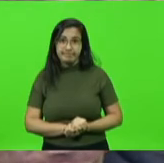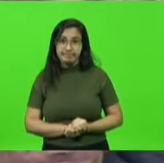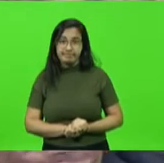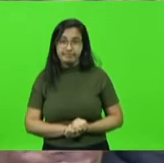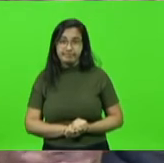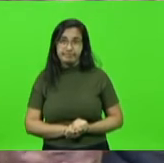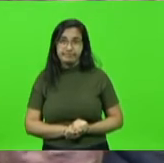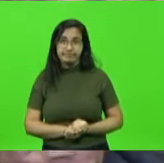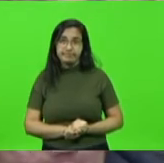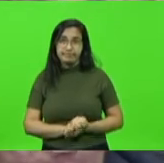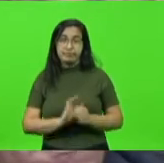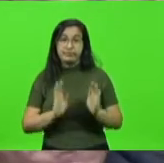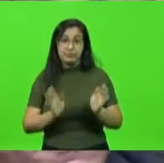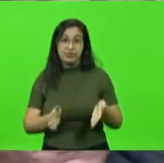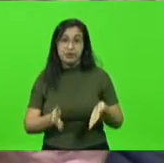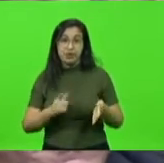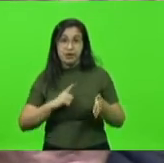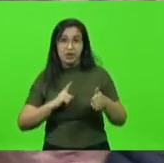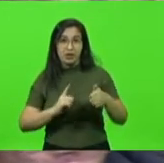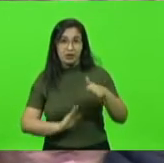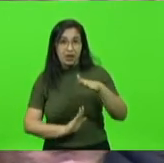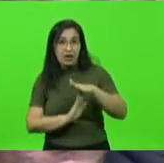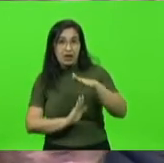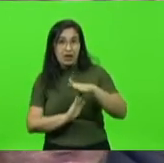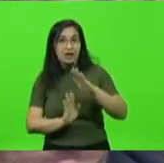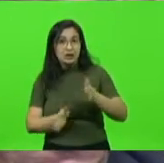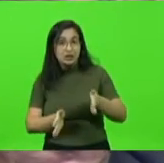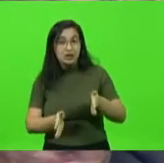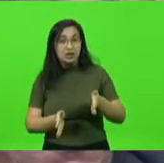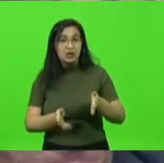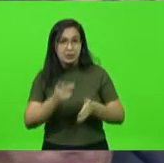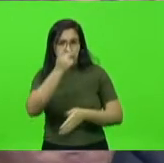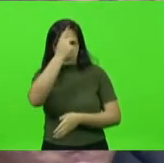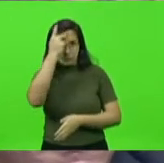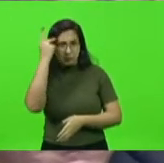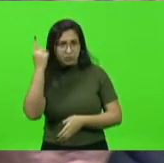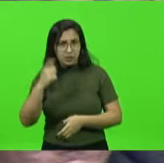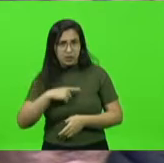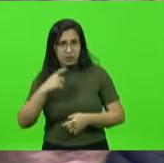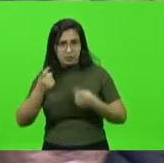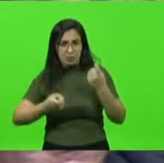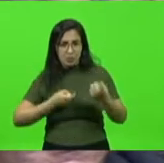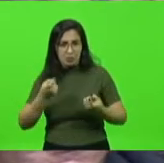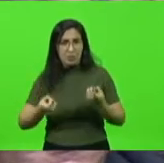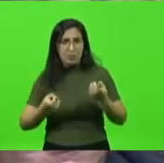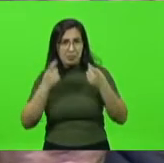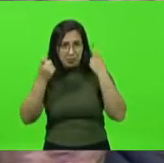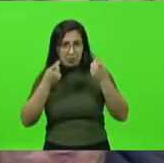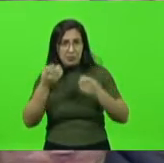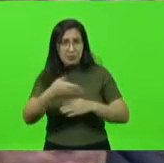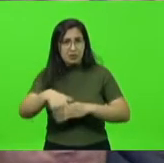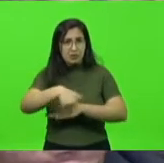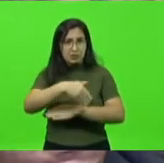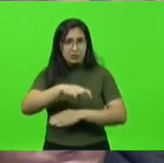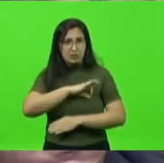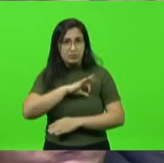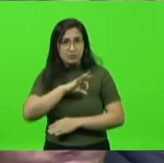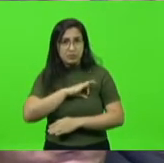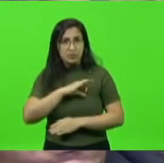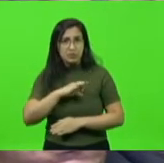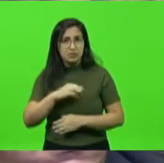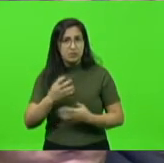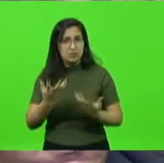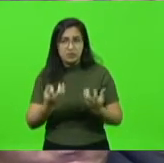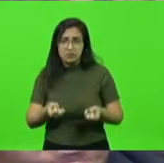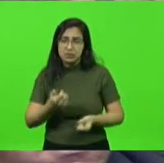Simplesmente isso, já chegou lá, já encostou no teto. E alguém vai se preocupar depois com praça? E se causa indignação, diga assim, eu